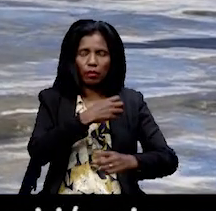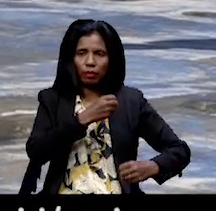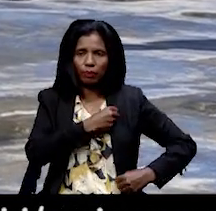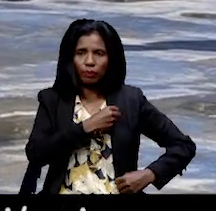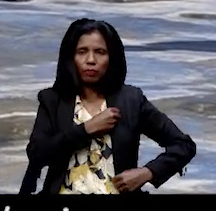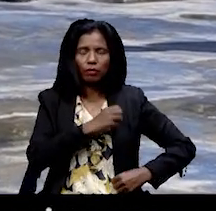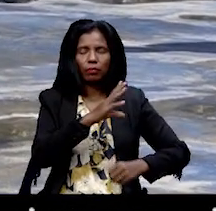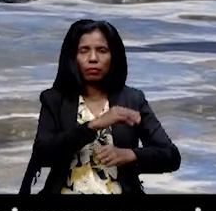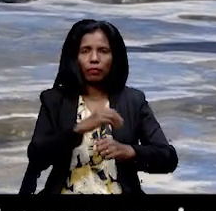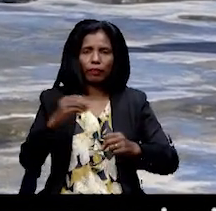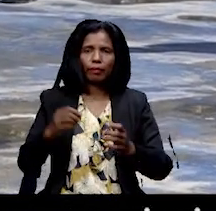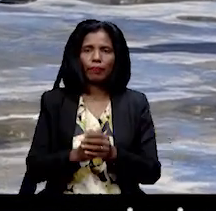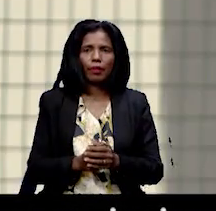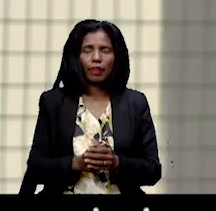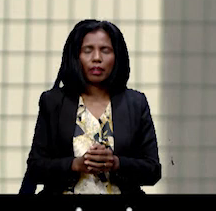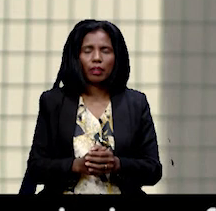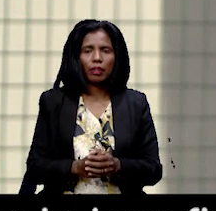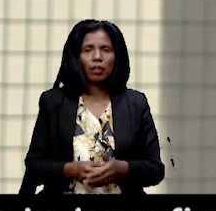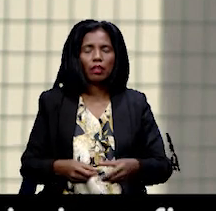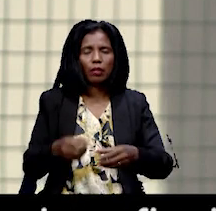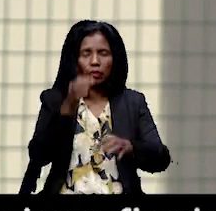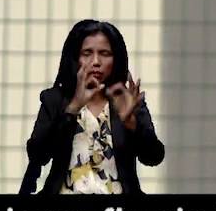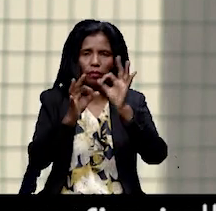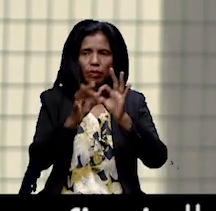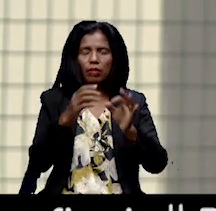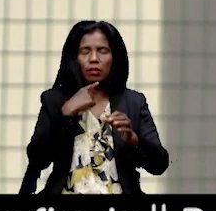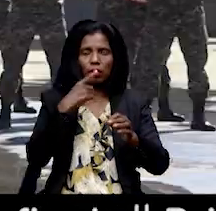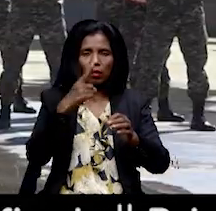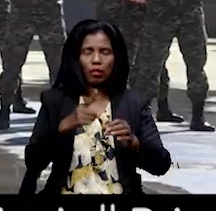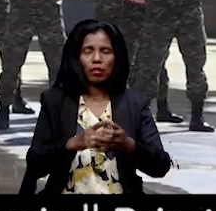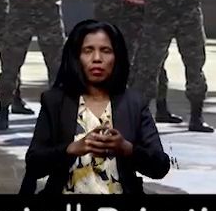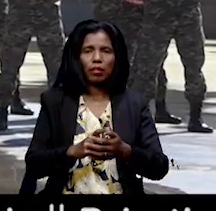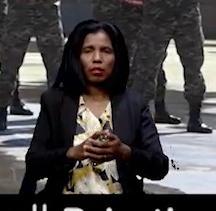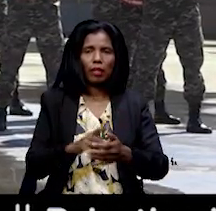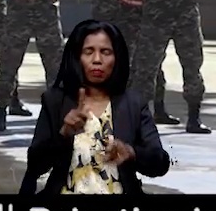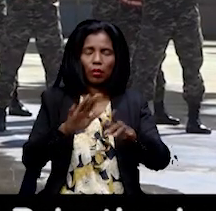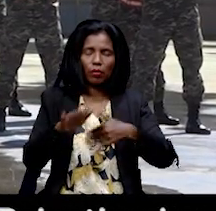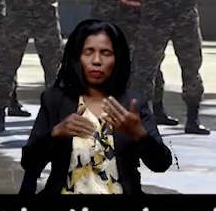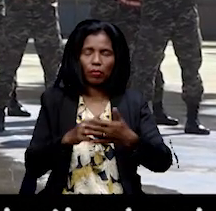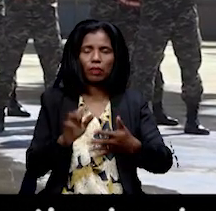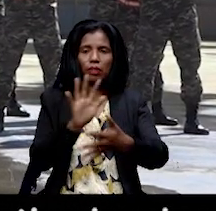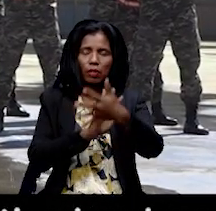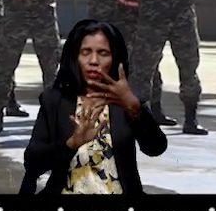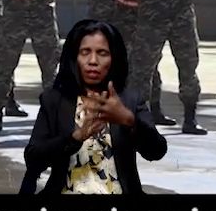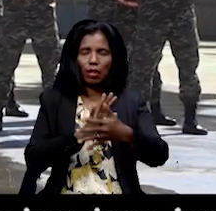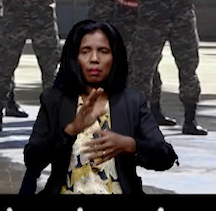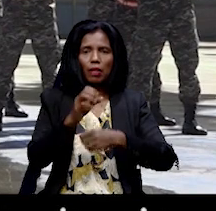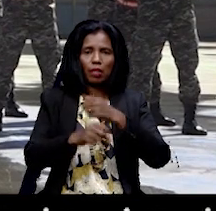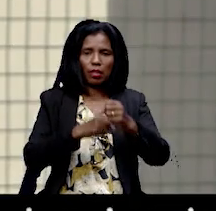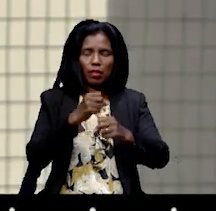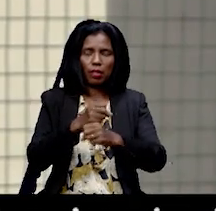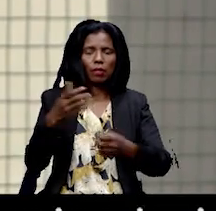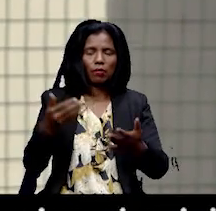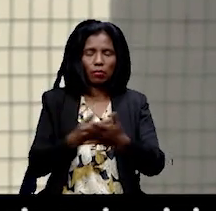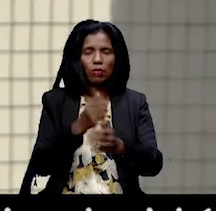Francisco Xavier dos Reis neto garante kata comandante se festeza loro natal no tinanfun José Guru. So defende liberdade